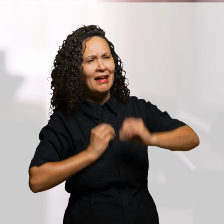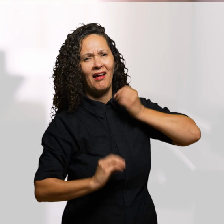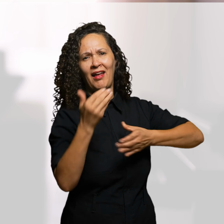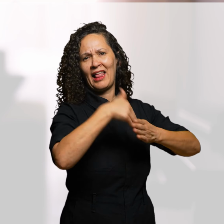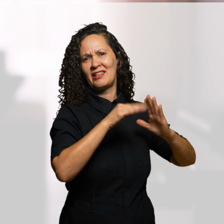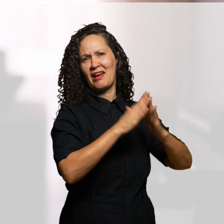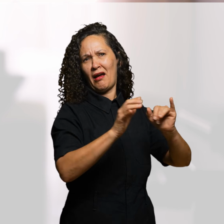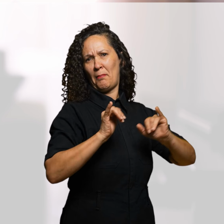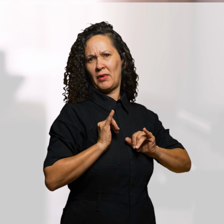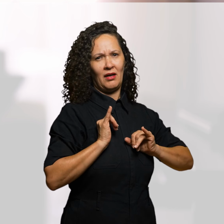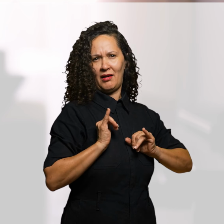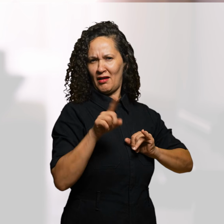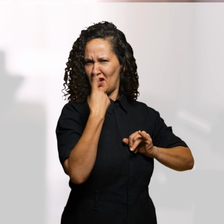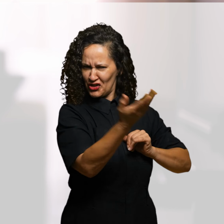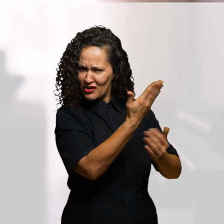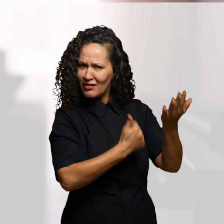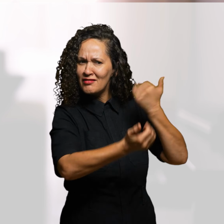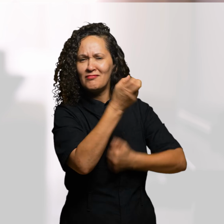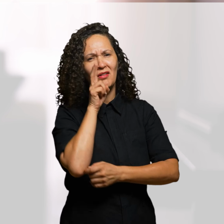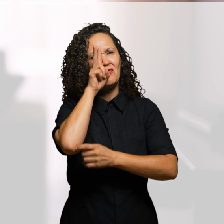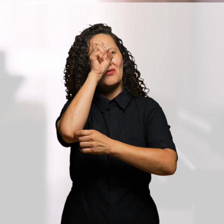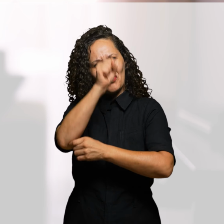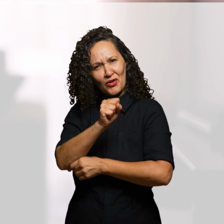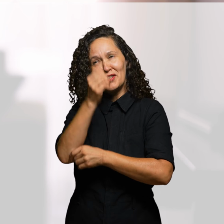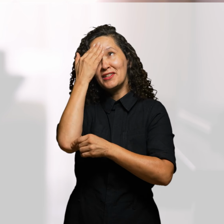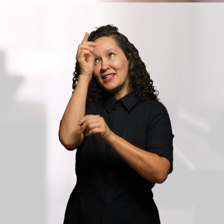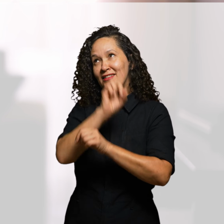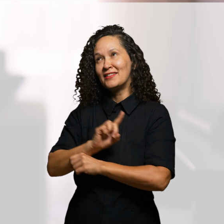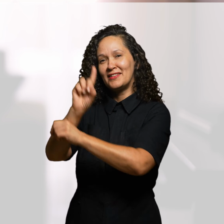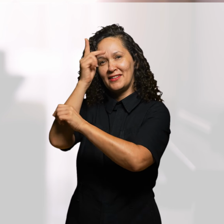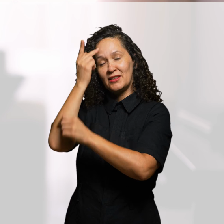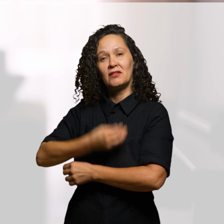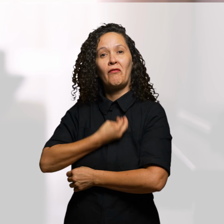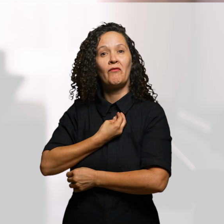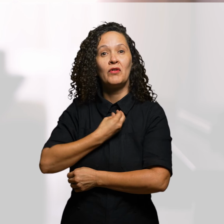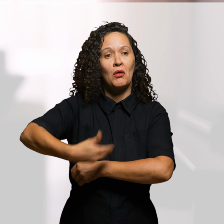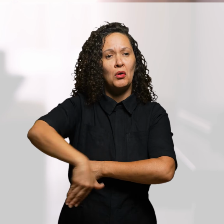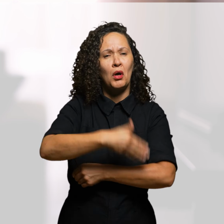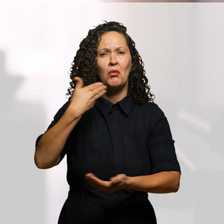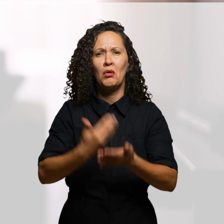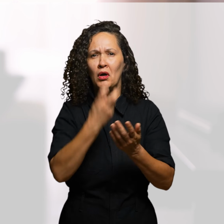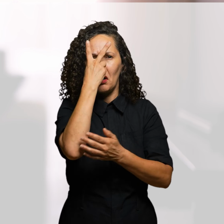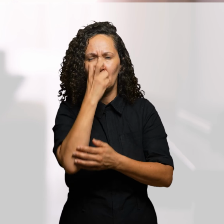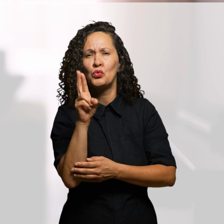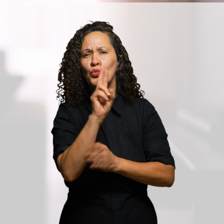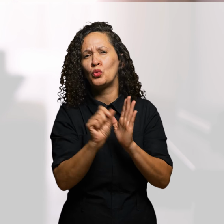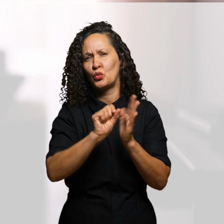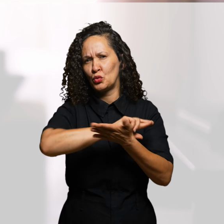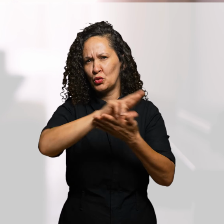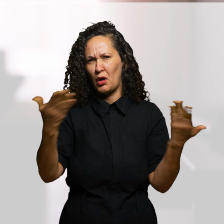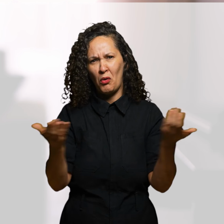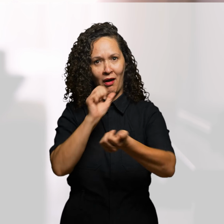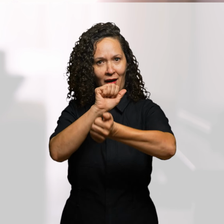casa. Então a gente tem isso muito forte, graças a Deus, pessoas que moravam na rua, perdeu a visão por uso de droga e hoje